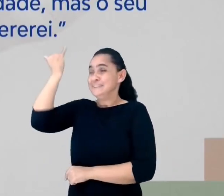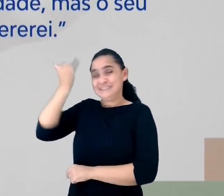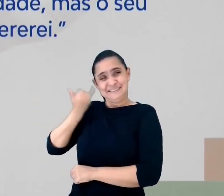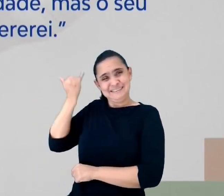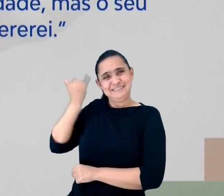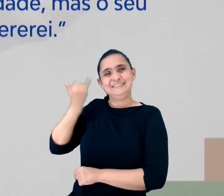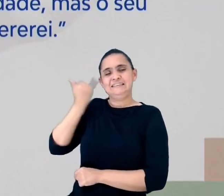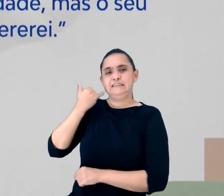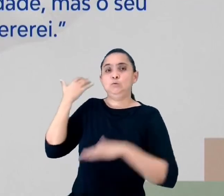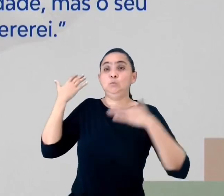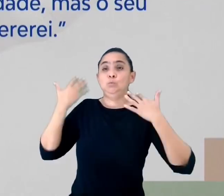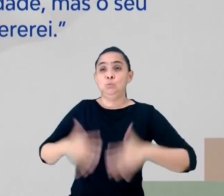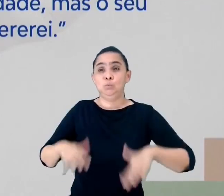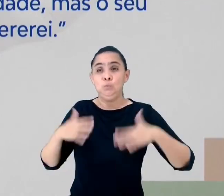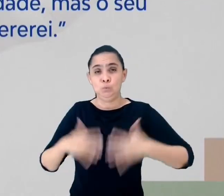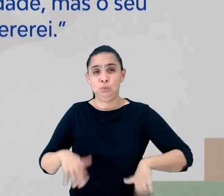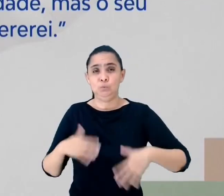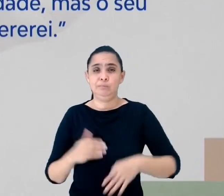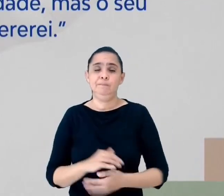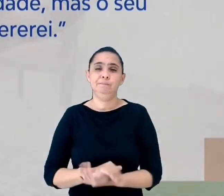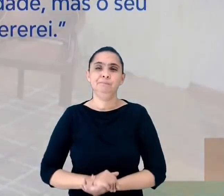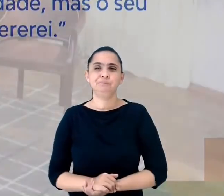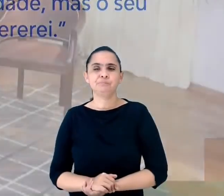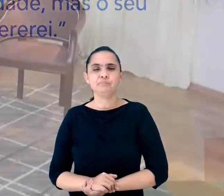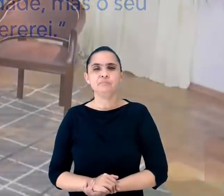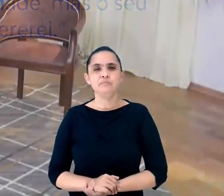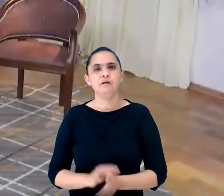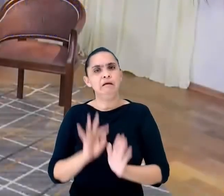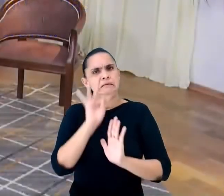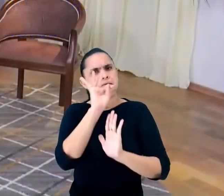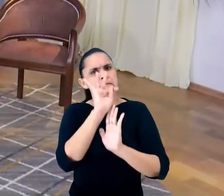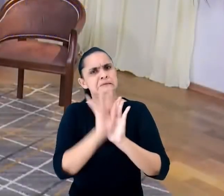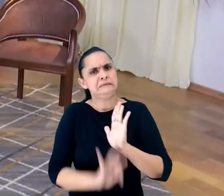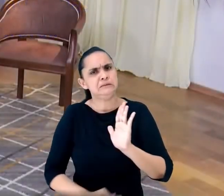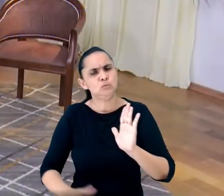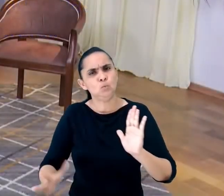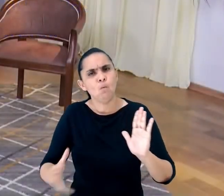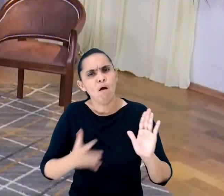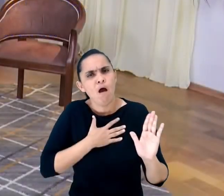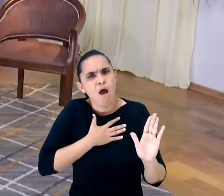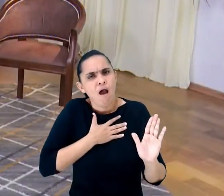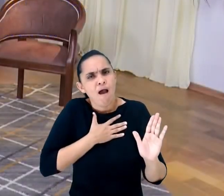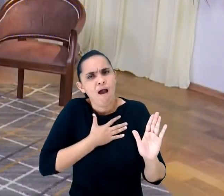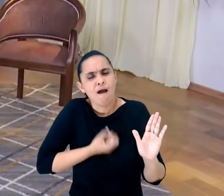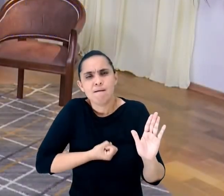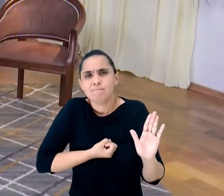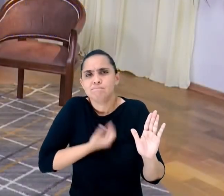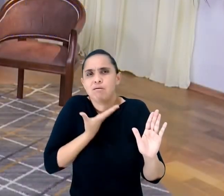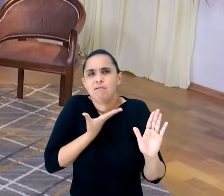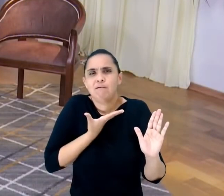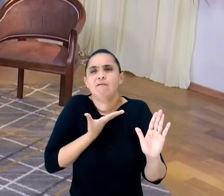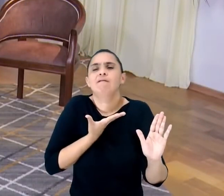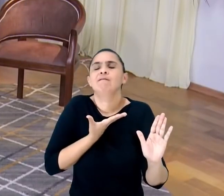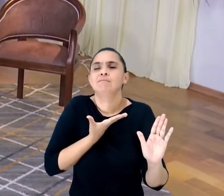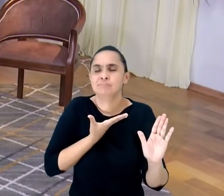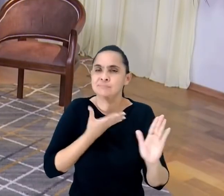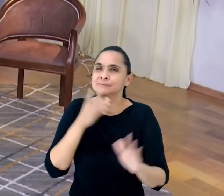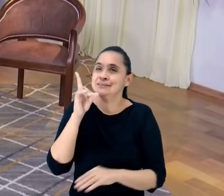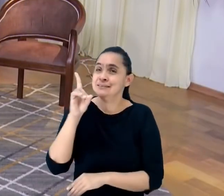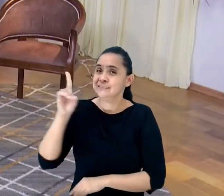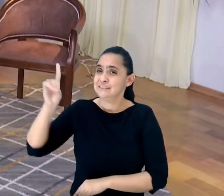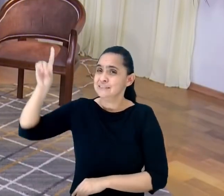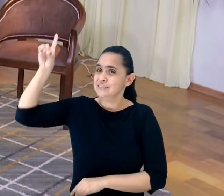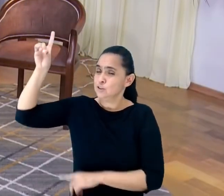requererei. Que texto impactante, não é verdade? Deus está enviando